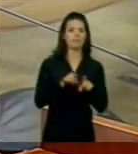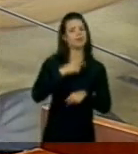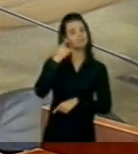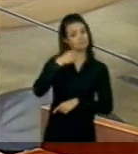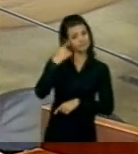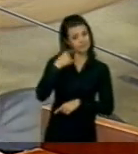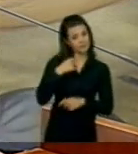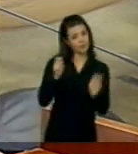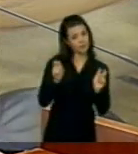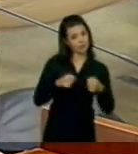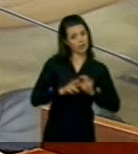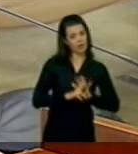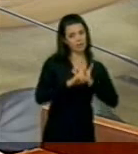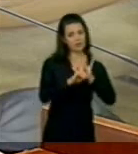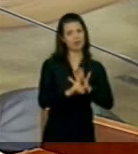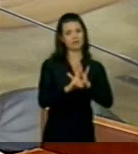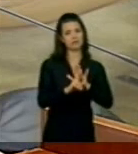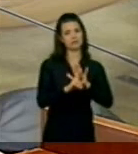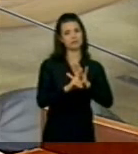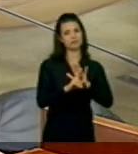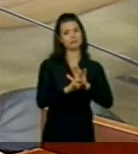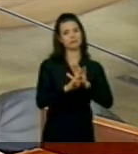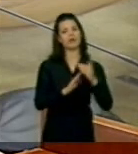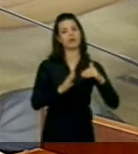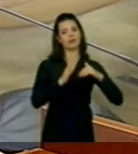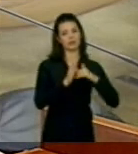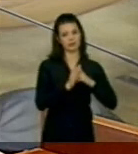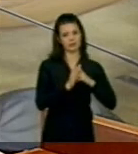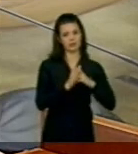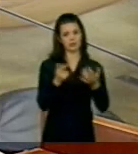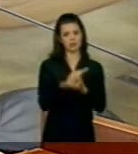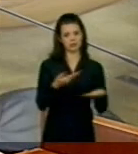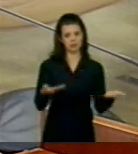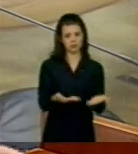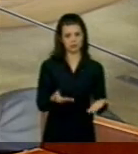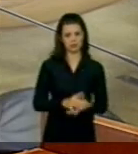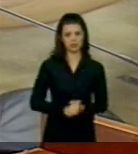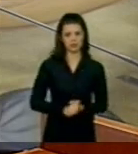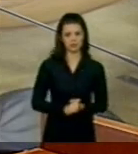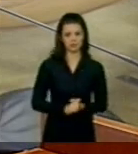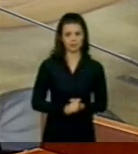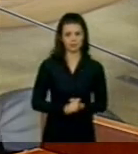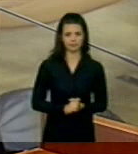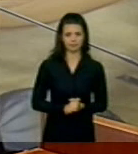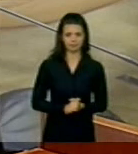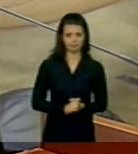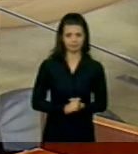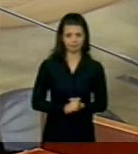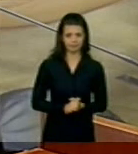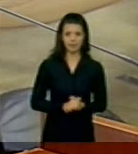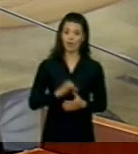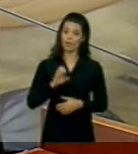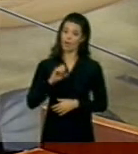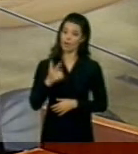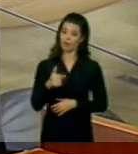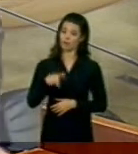honra de representar a Câmara neste ato. Sem dúvida, é uma situação